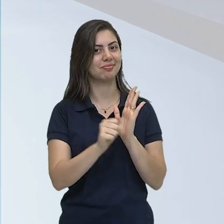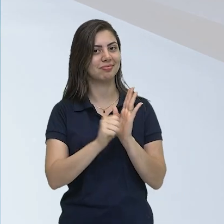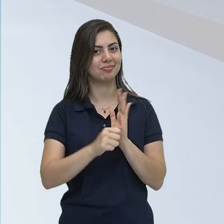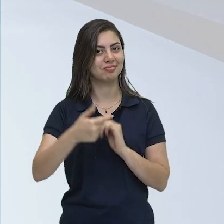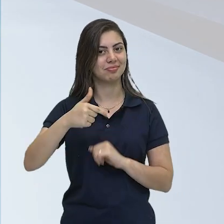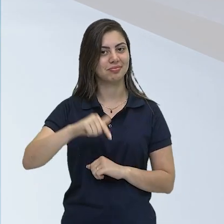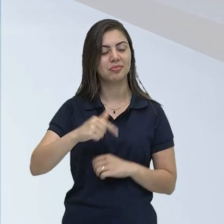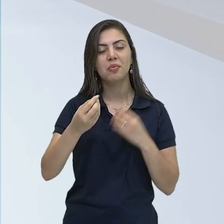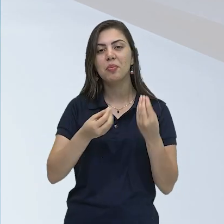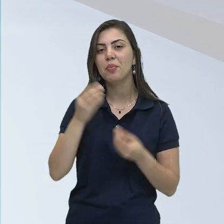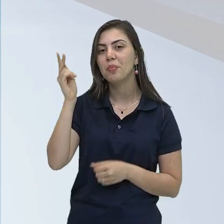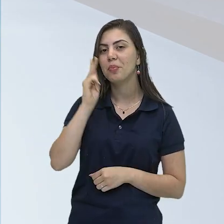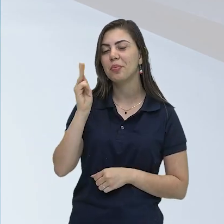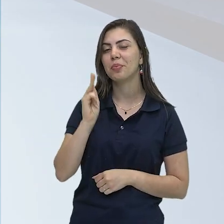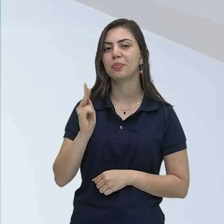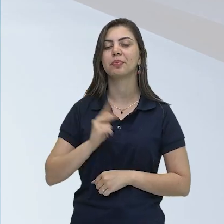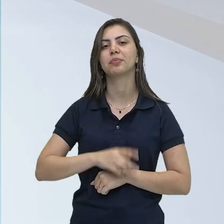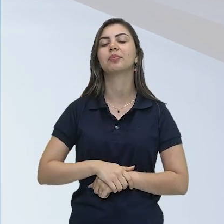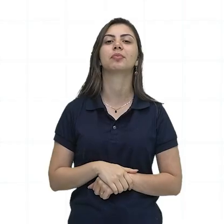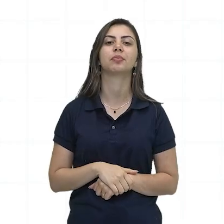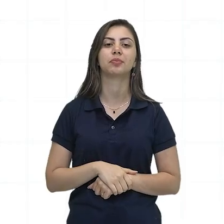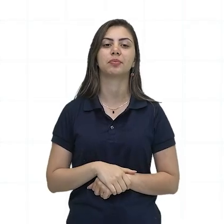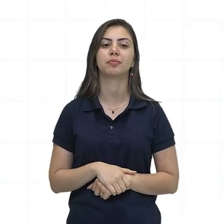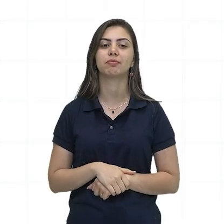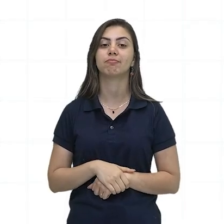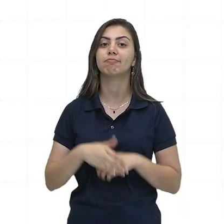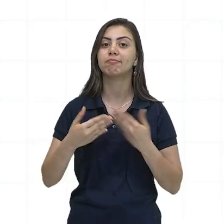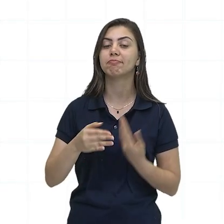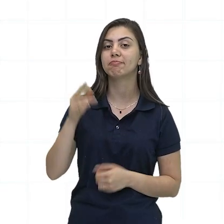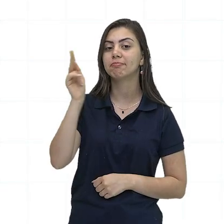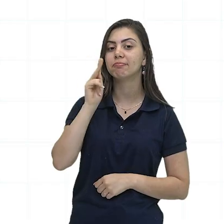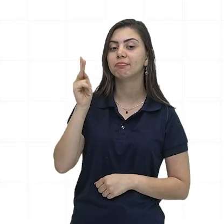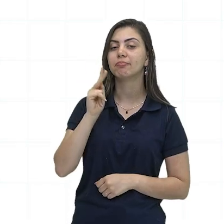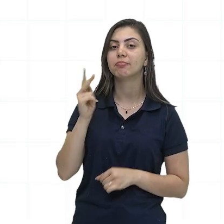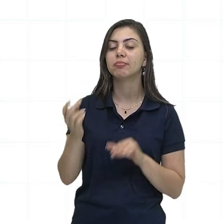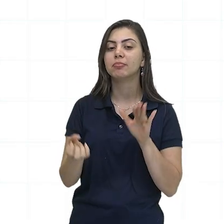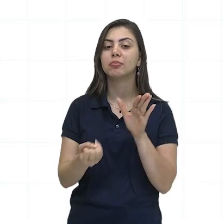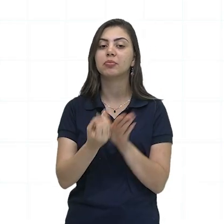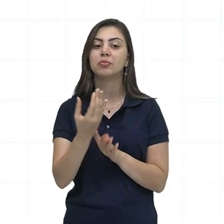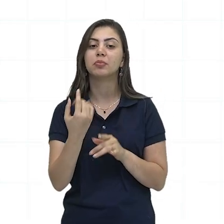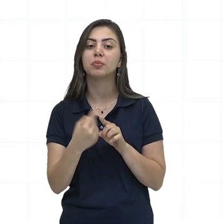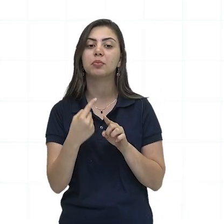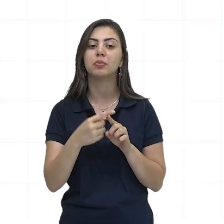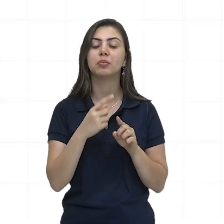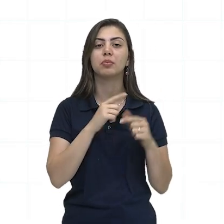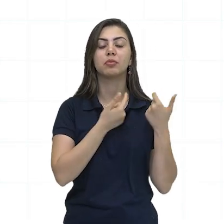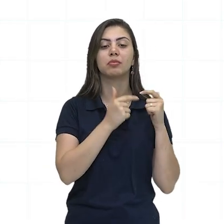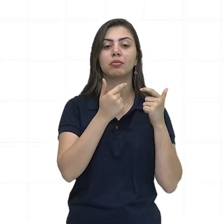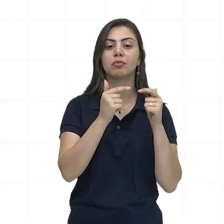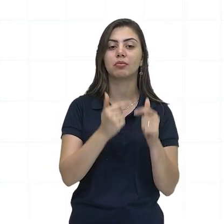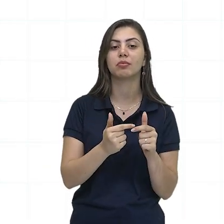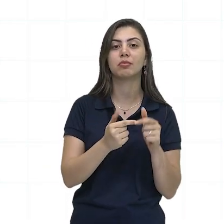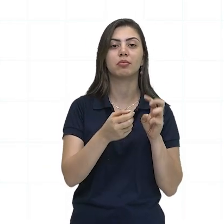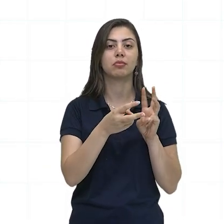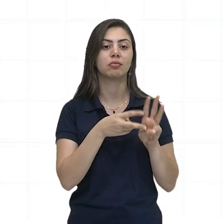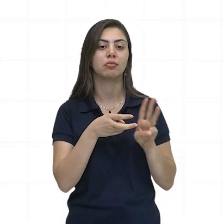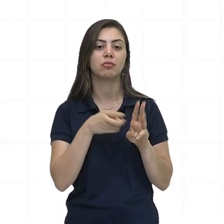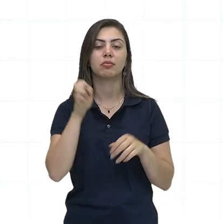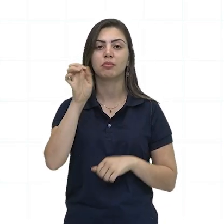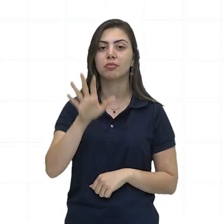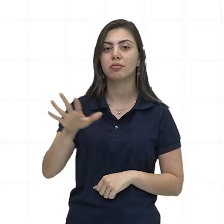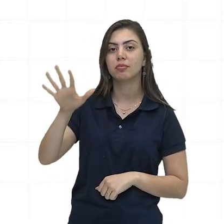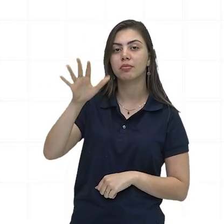um pouquinho da história do tarracá. Olha só, o tarracá surgiu com a mistura de tradições